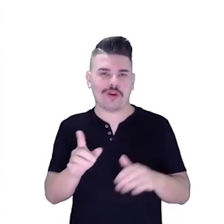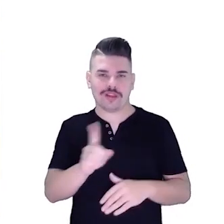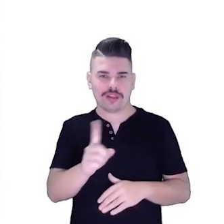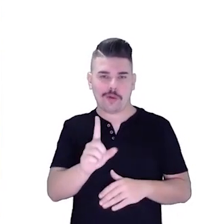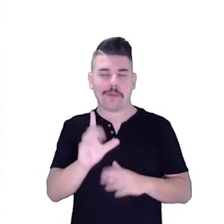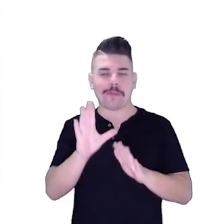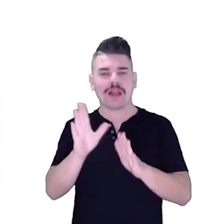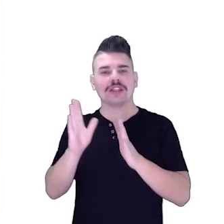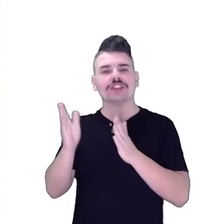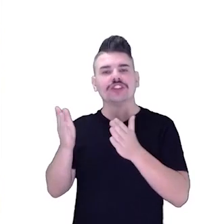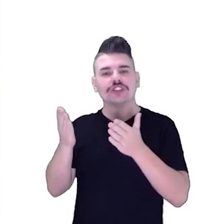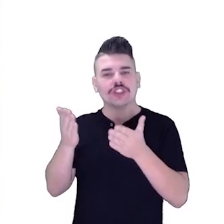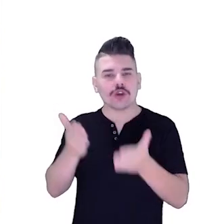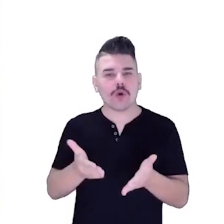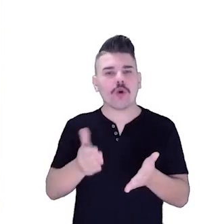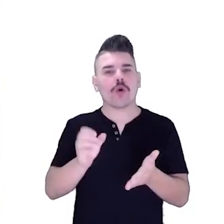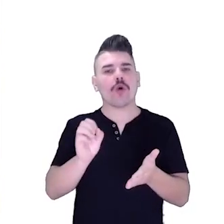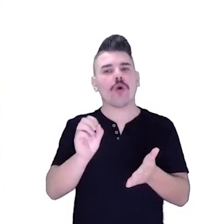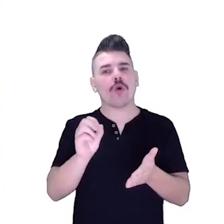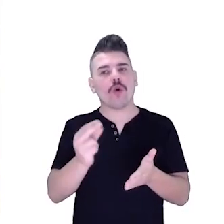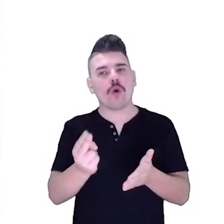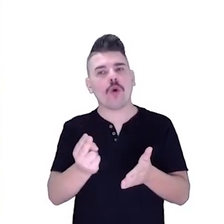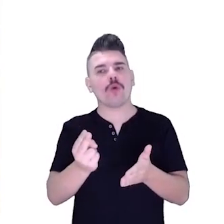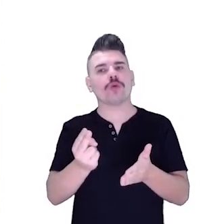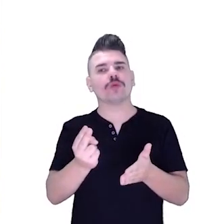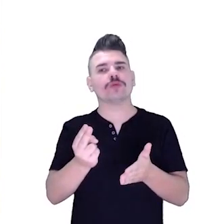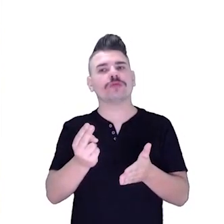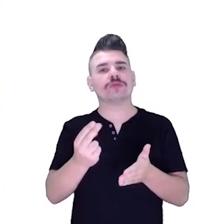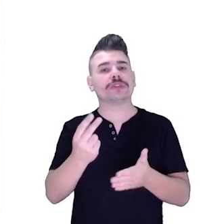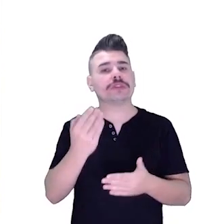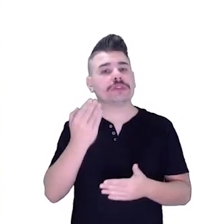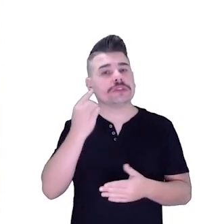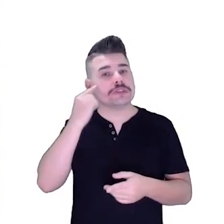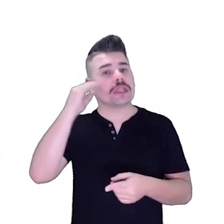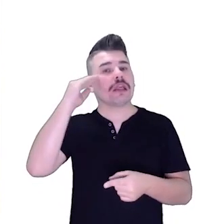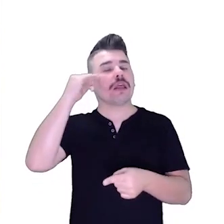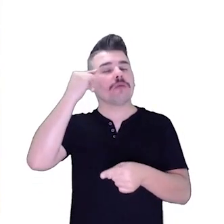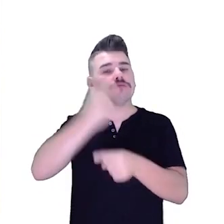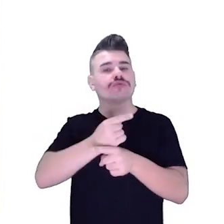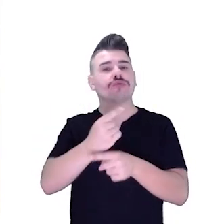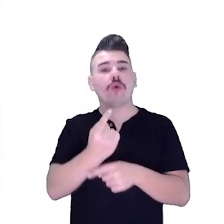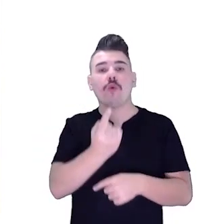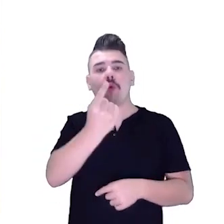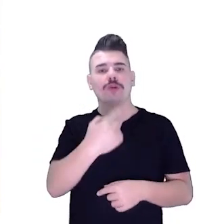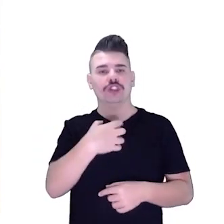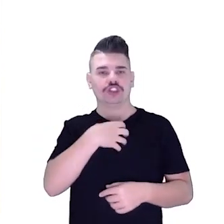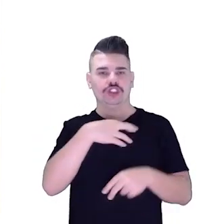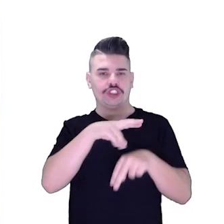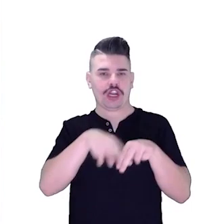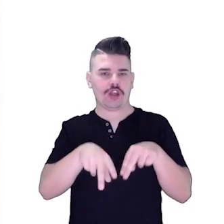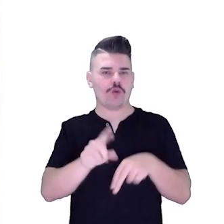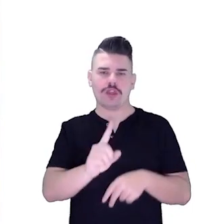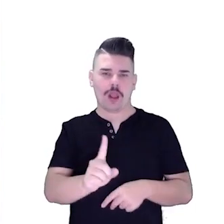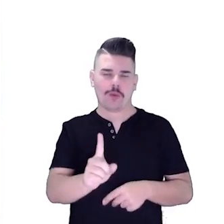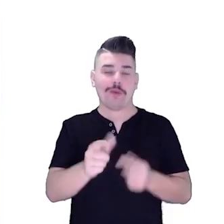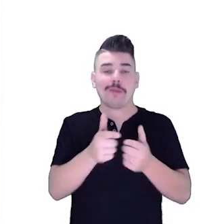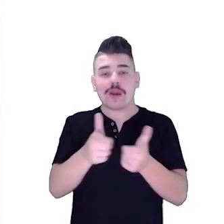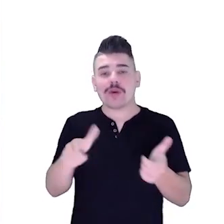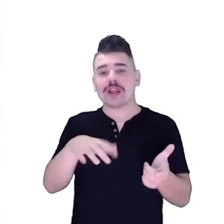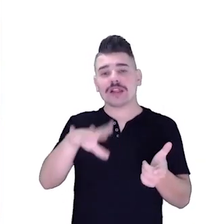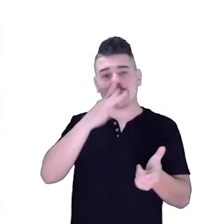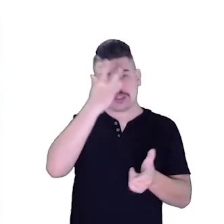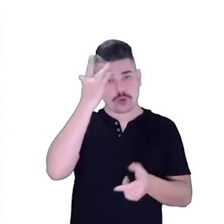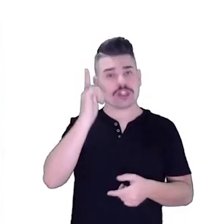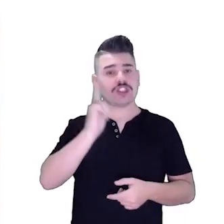na chegada ou na partida de uma identidade de gênero. E vai dizer que essas pessoas tinham